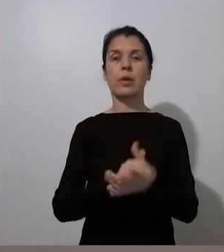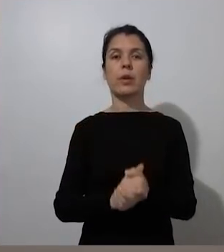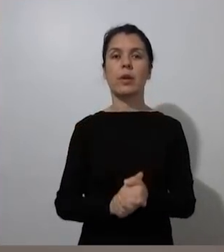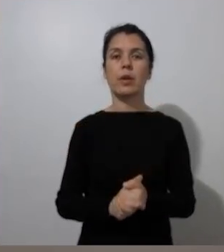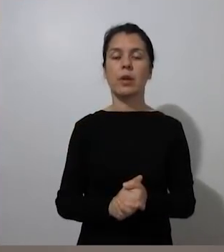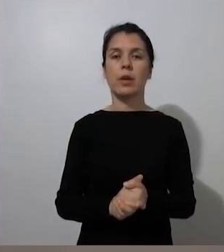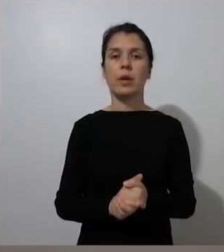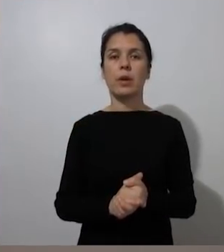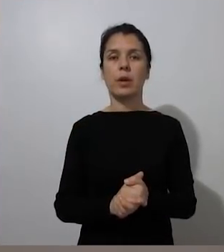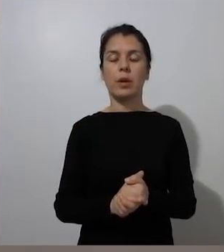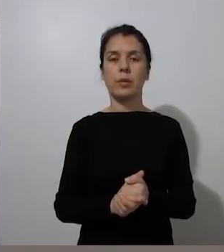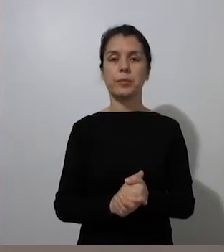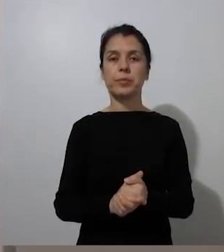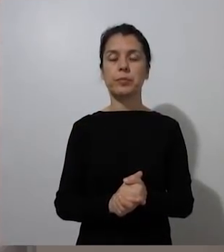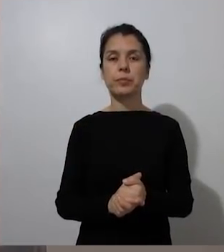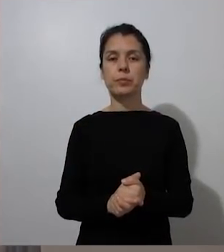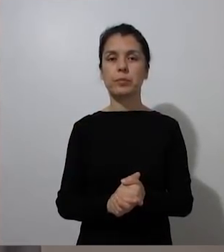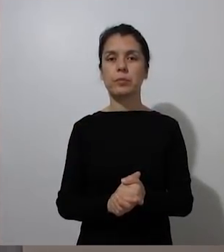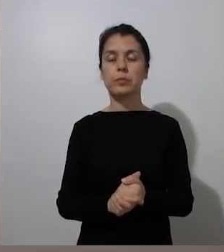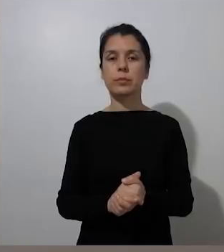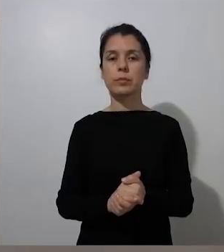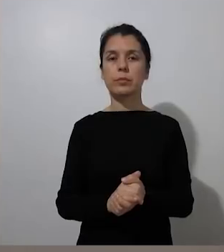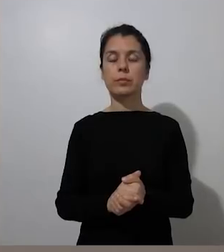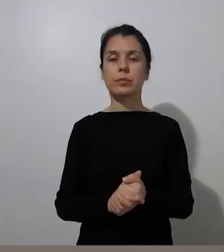outros canais que existem aí de receptores, né?